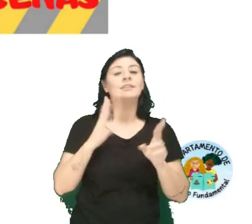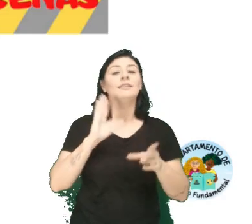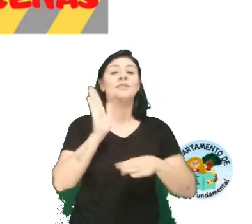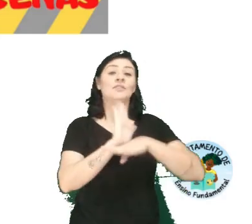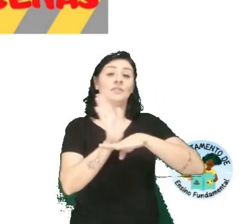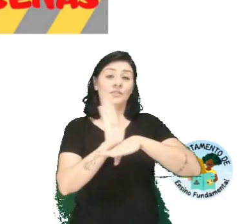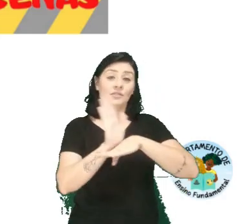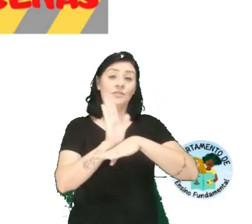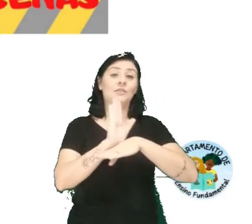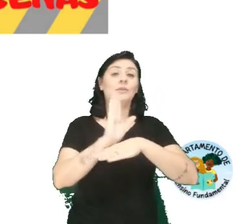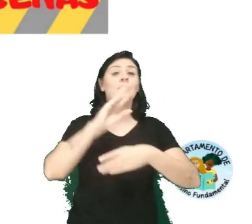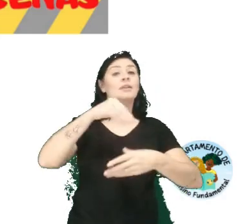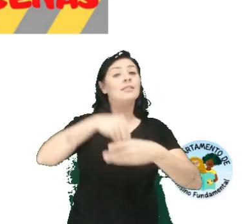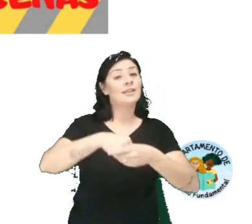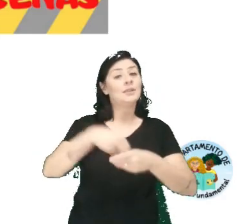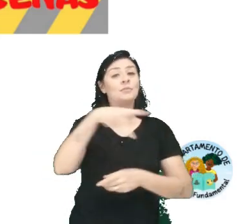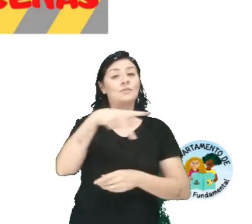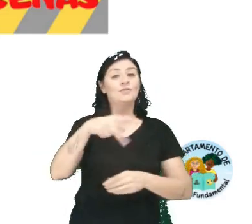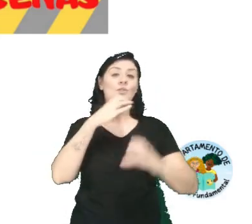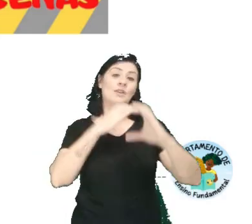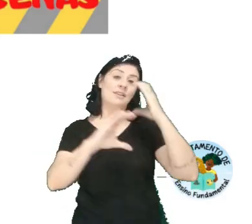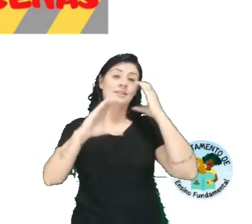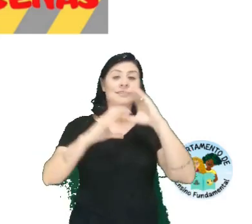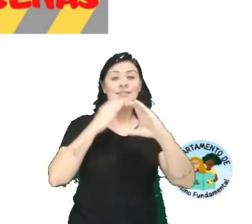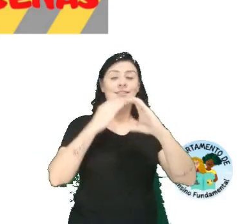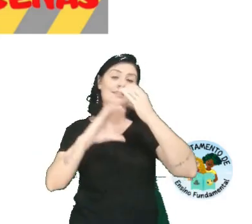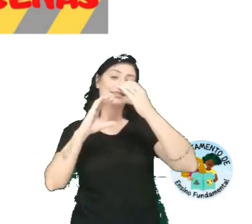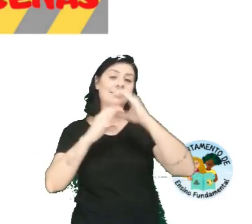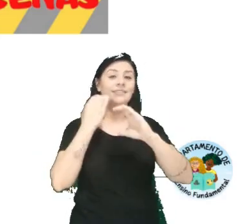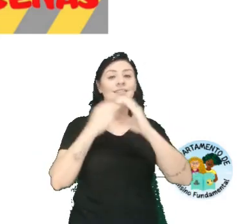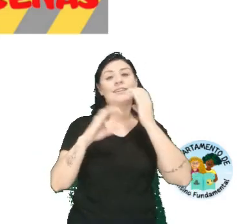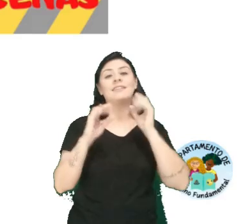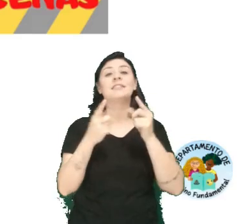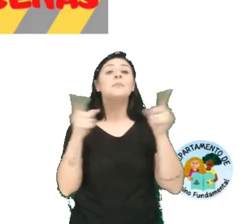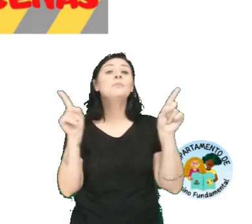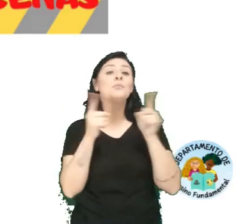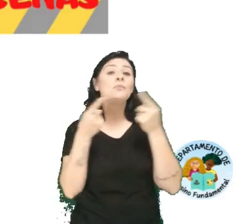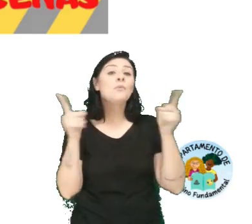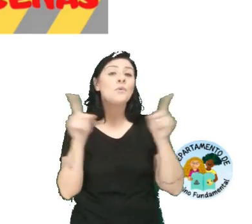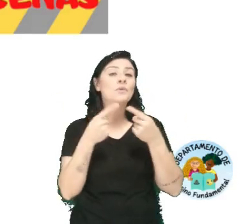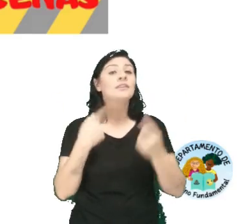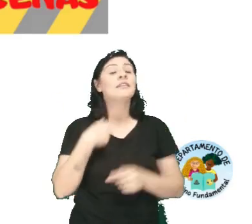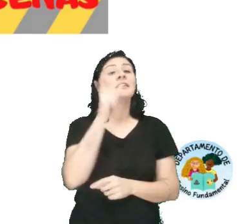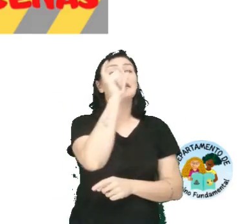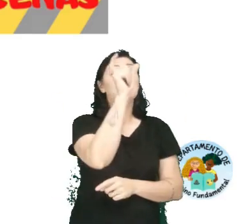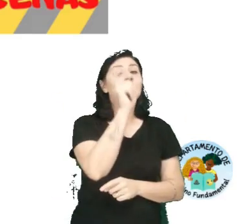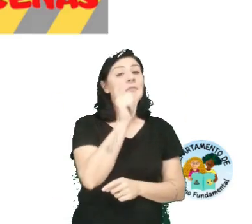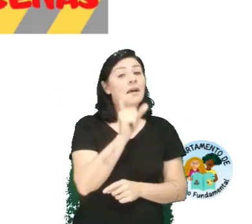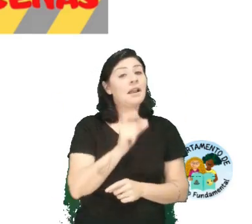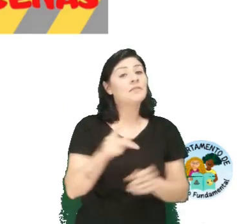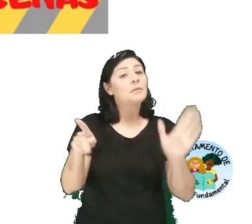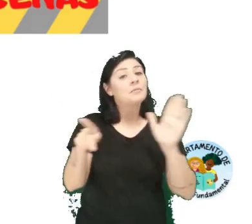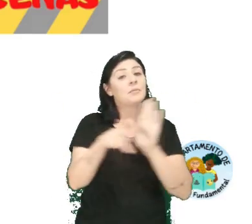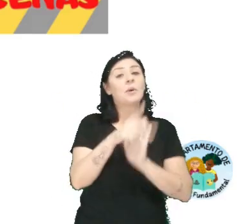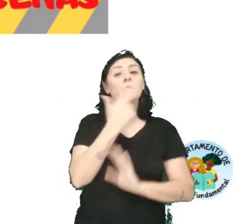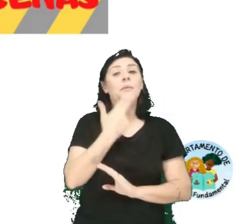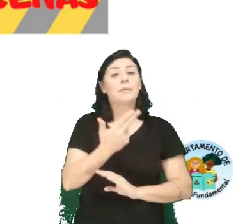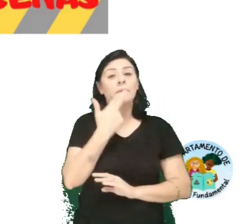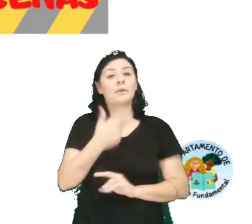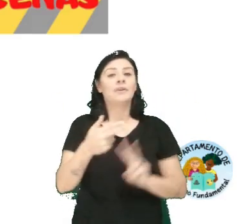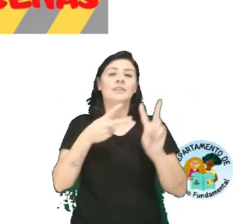vídeo no qual a professora ela canta, né, uma música que vai trazendo várias palavras de origem